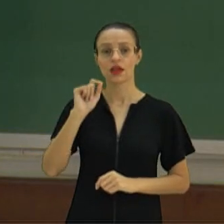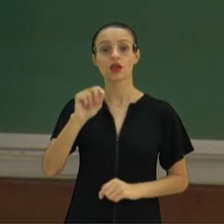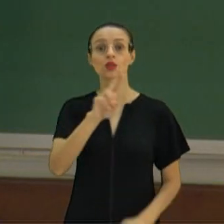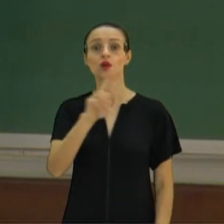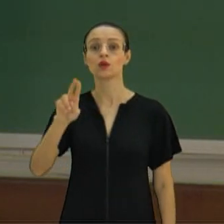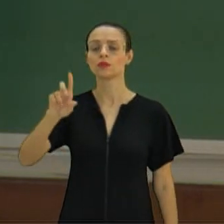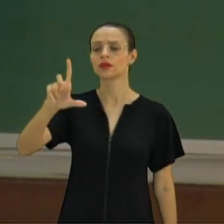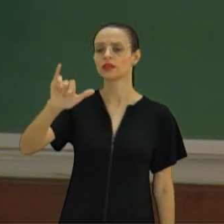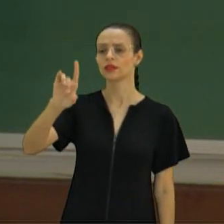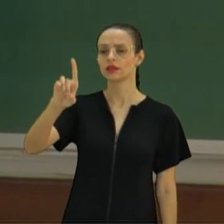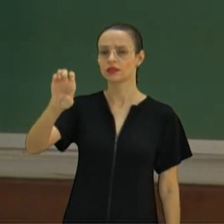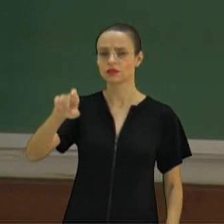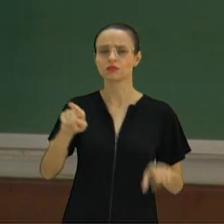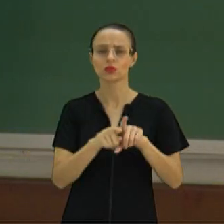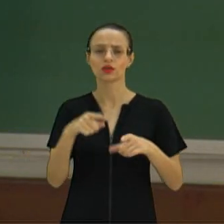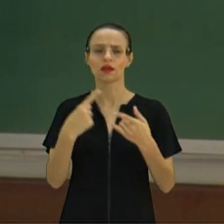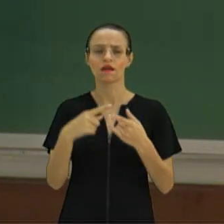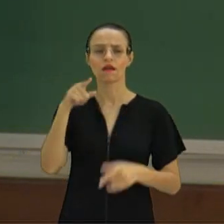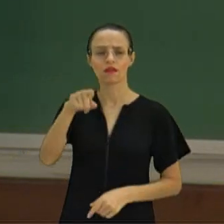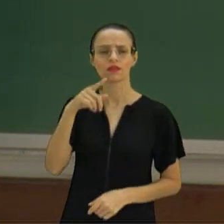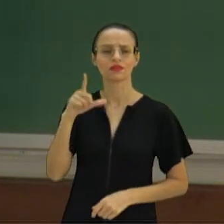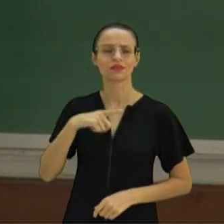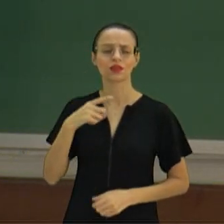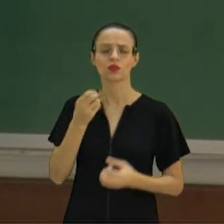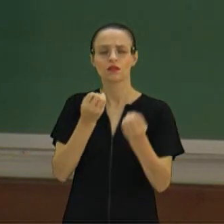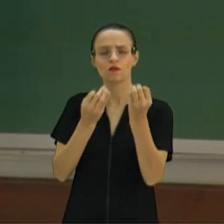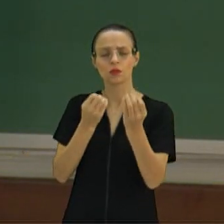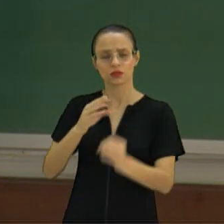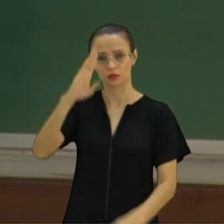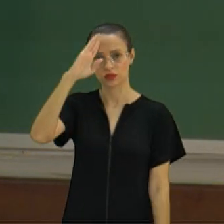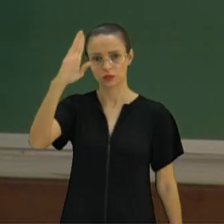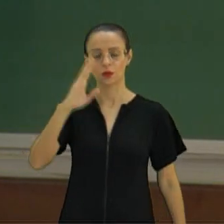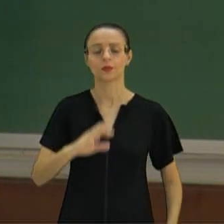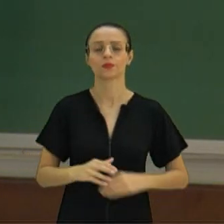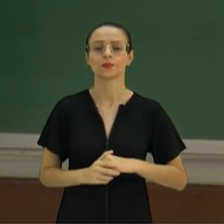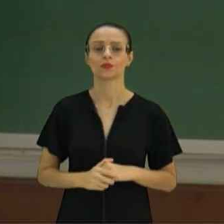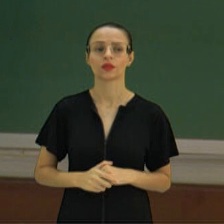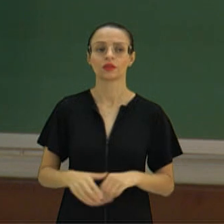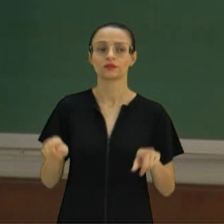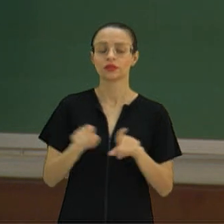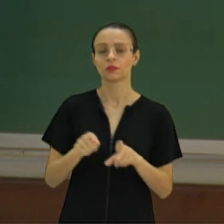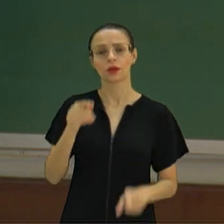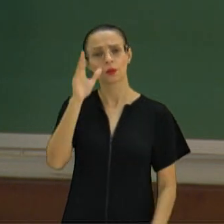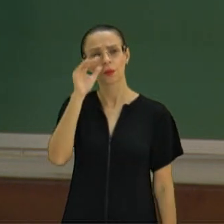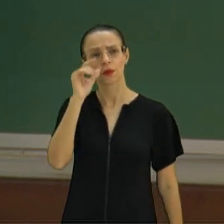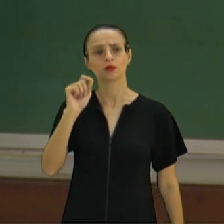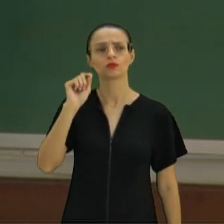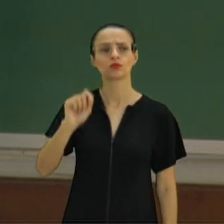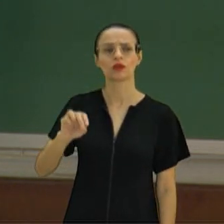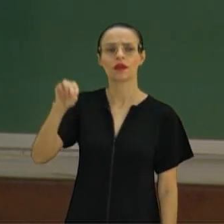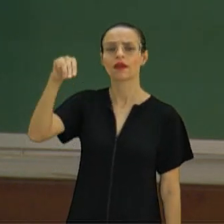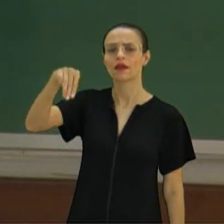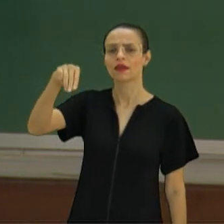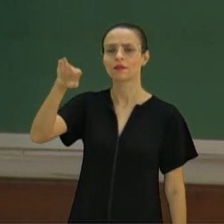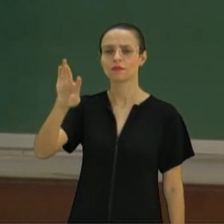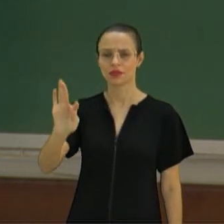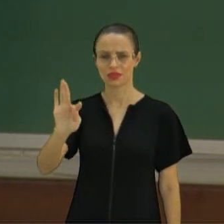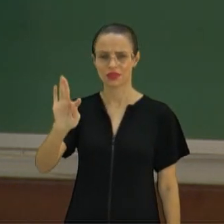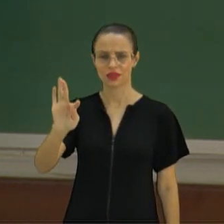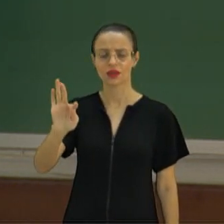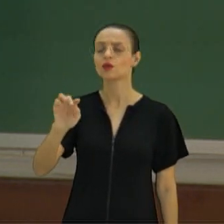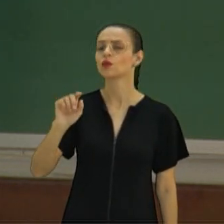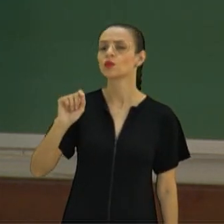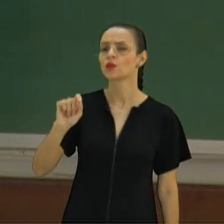onde nós temos algumas informações principais dessa notícia. Aqui um fato curioso, MT Hemocentro,